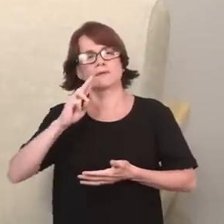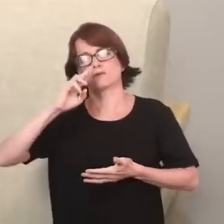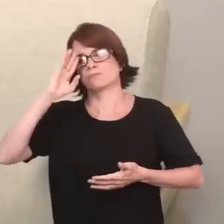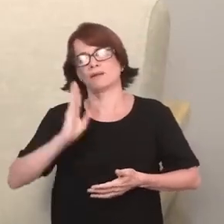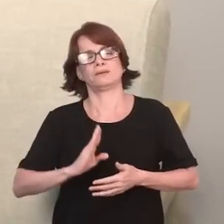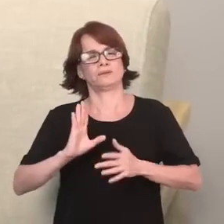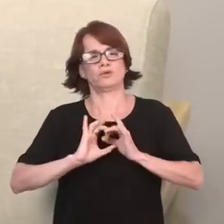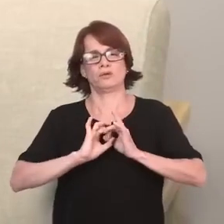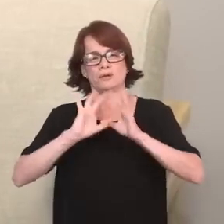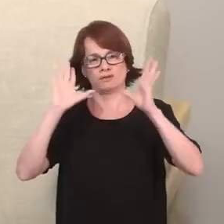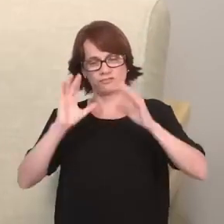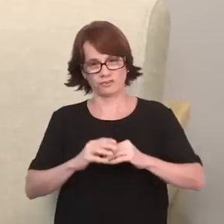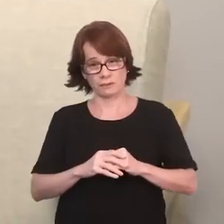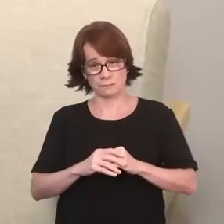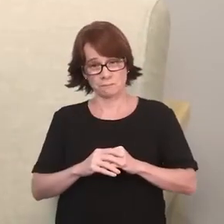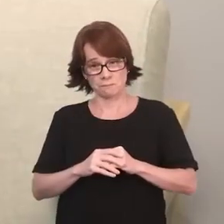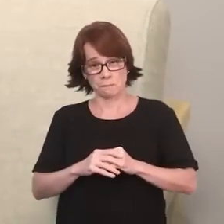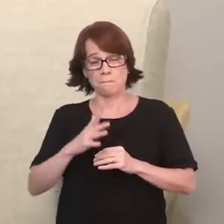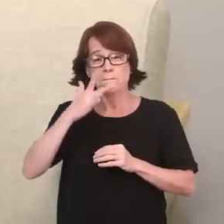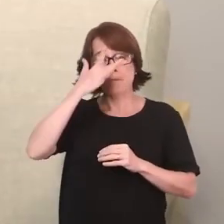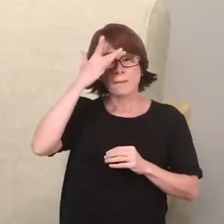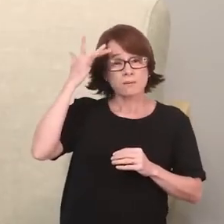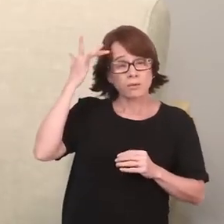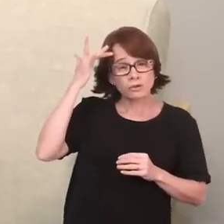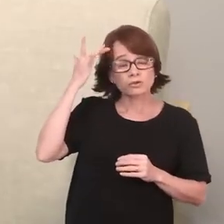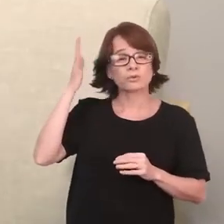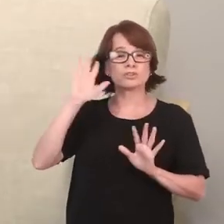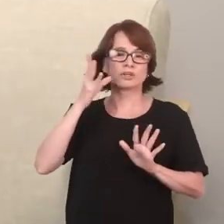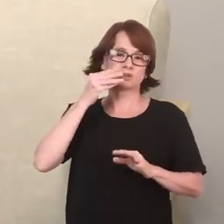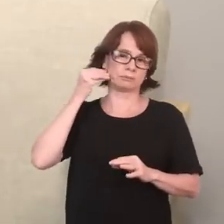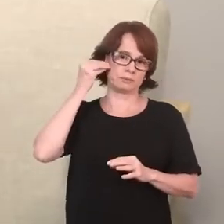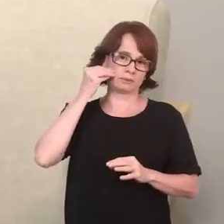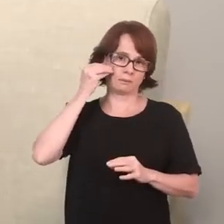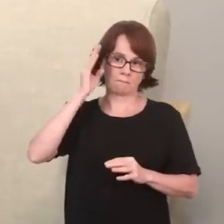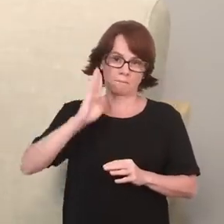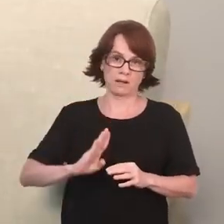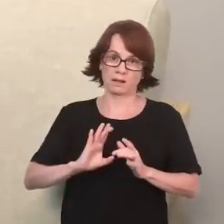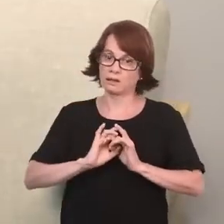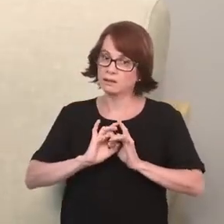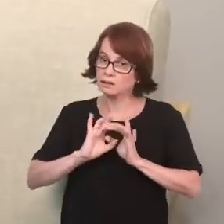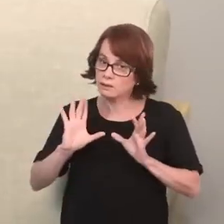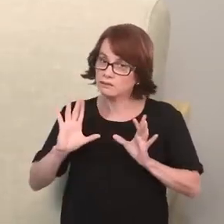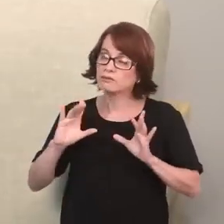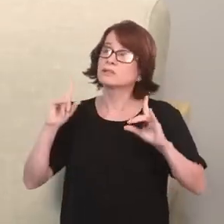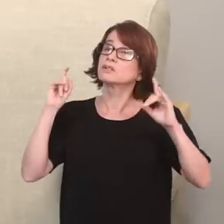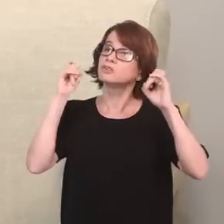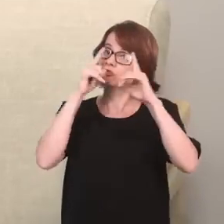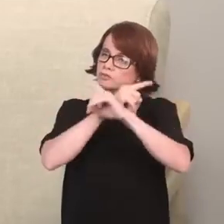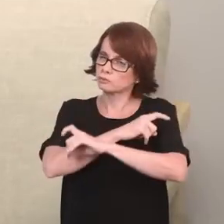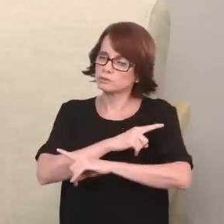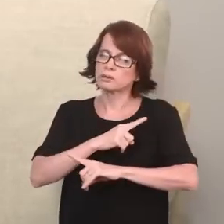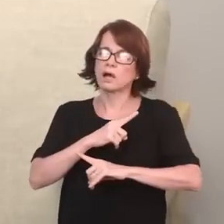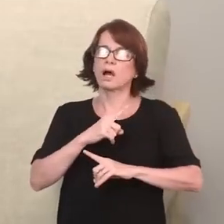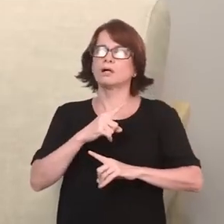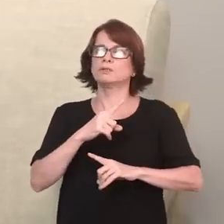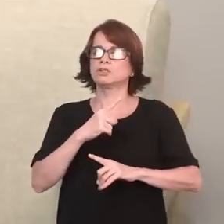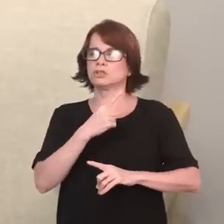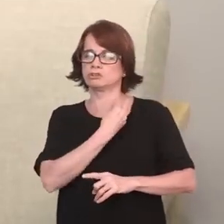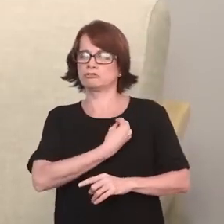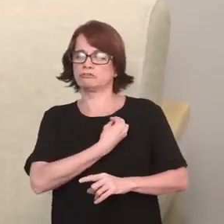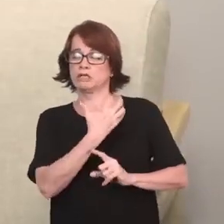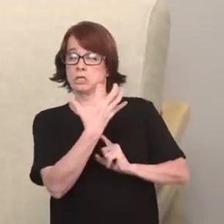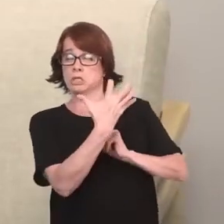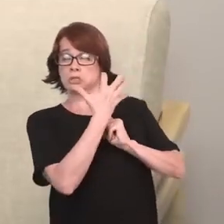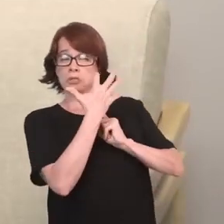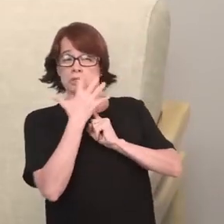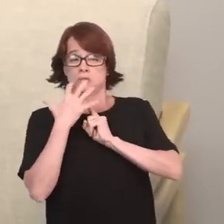país livre, né? Então, quem viveu esse país livre vai ter muita dificuldade de viver com essa